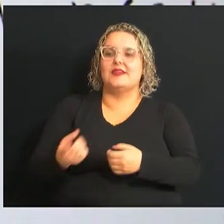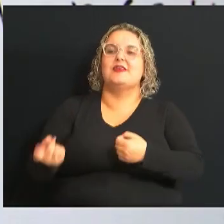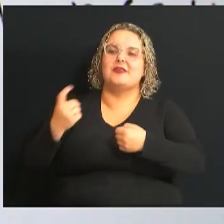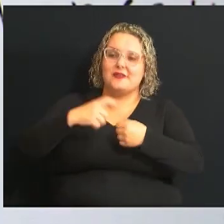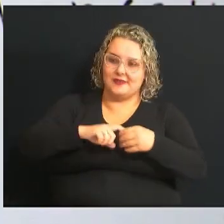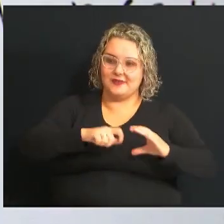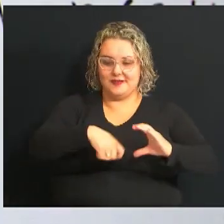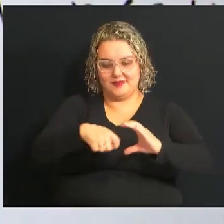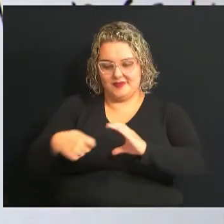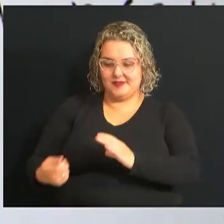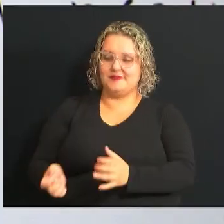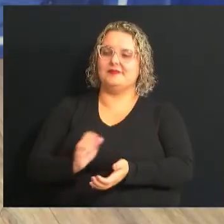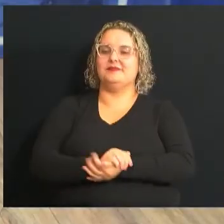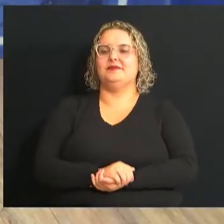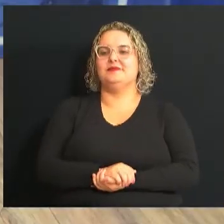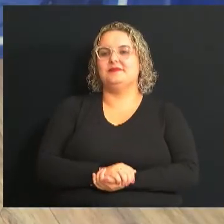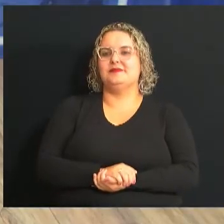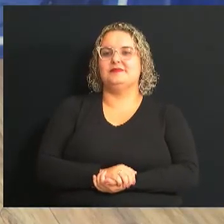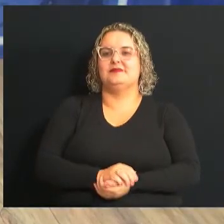nos estúdios.